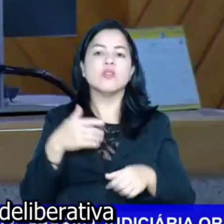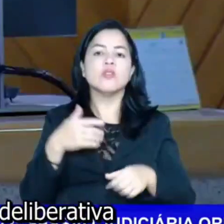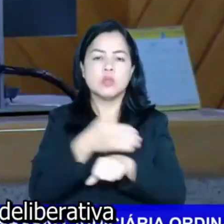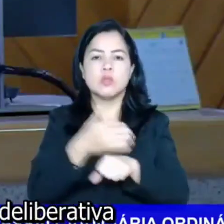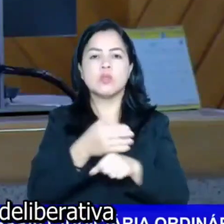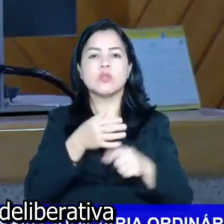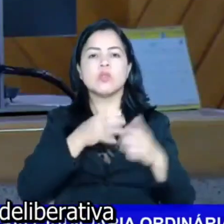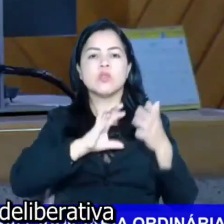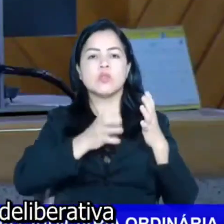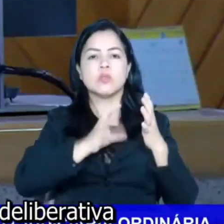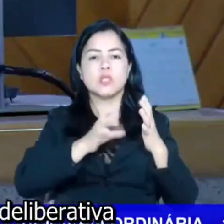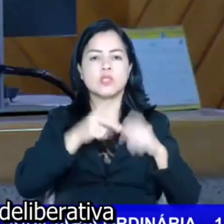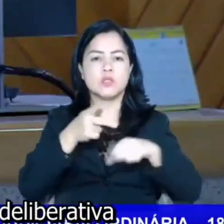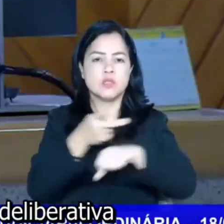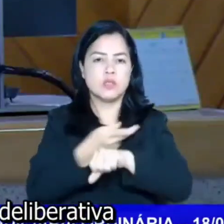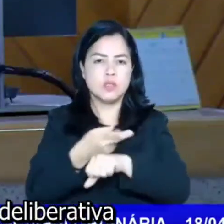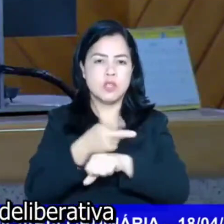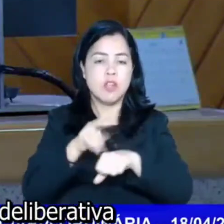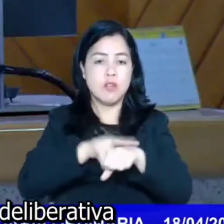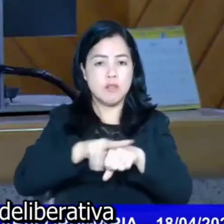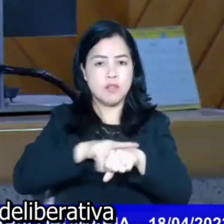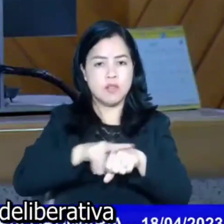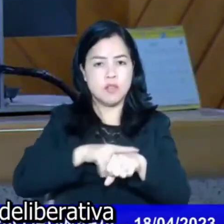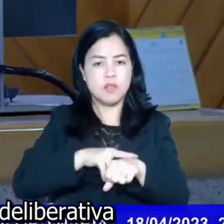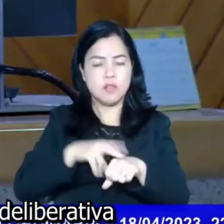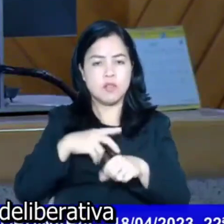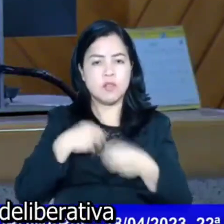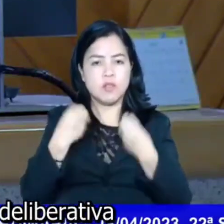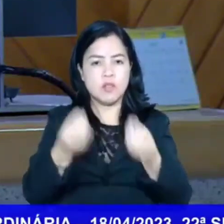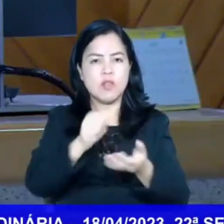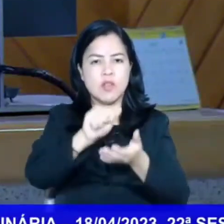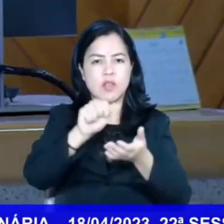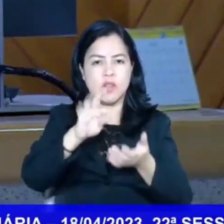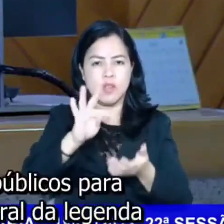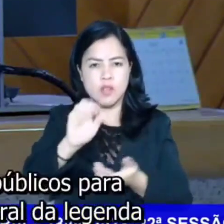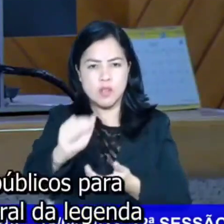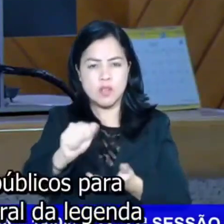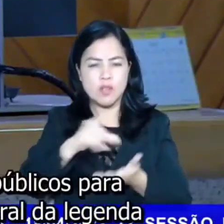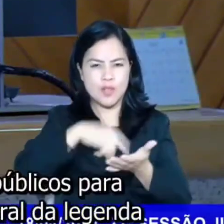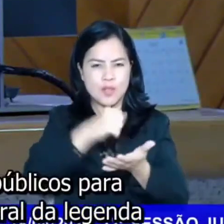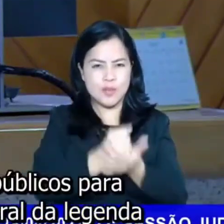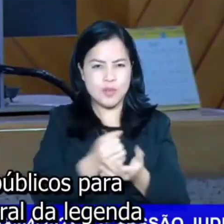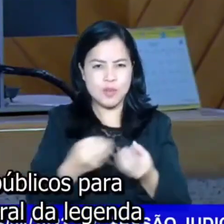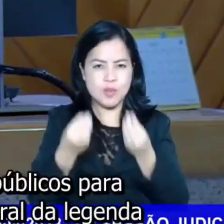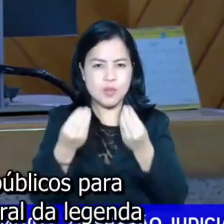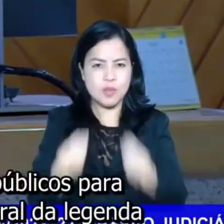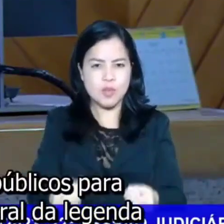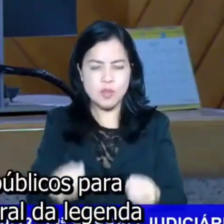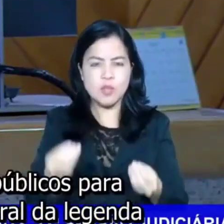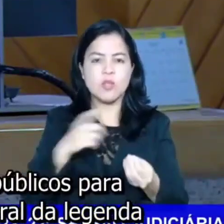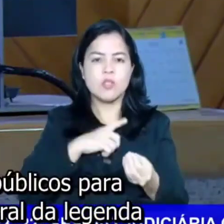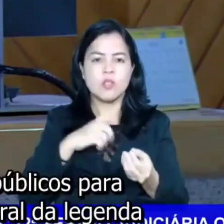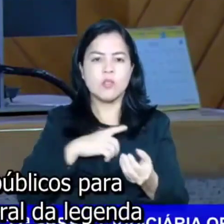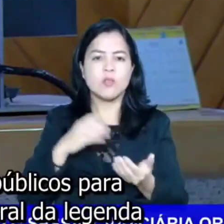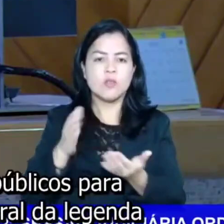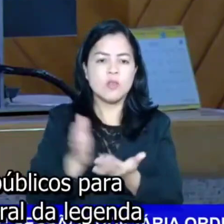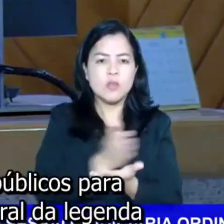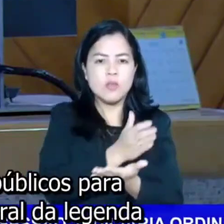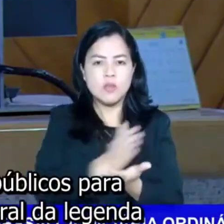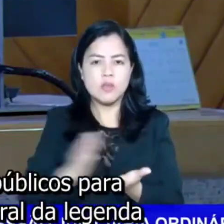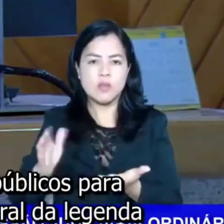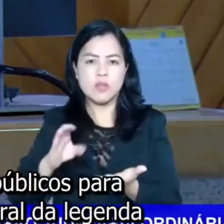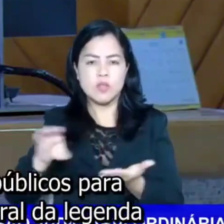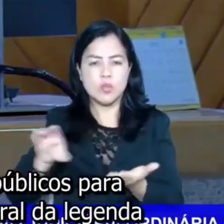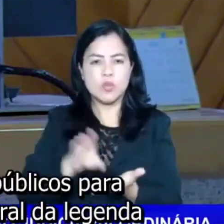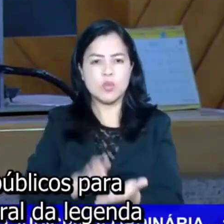Carmo Antônio. Diretório Nacional, ata deliberativa, estabelecendo a divisão igualitária dos recursos públicos